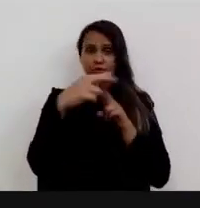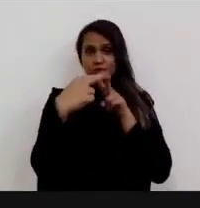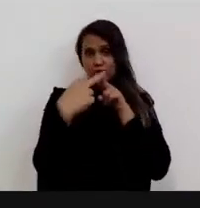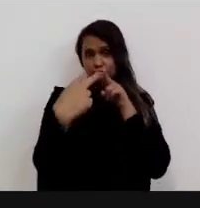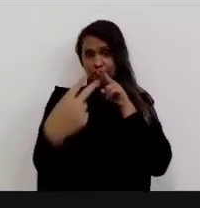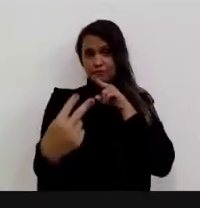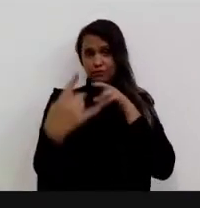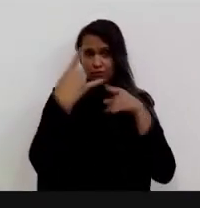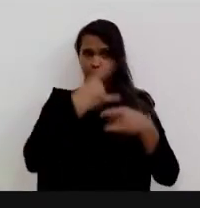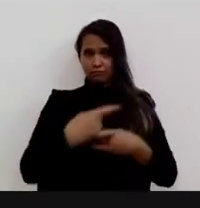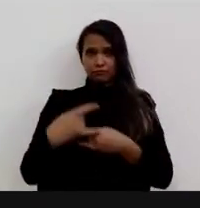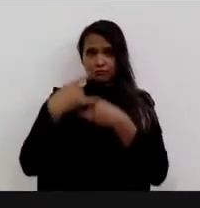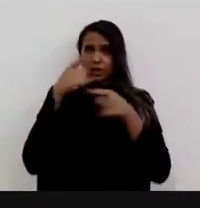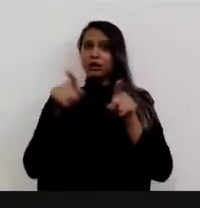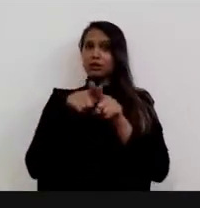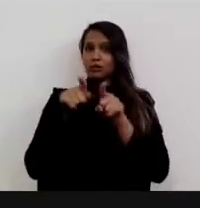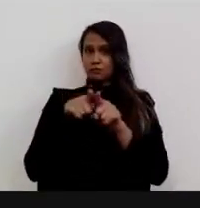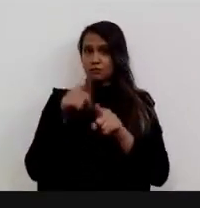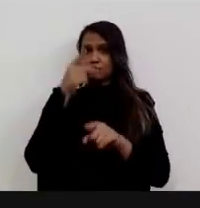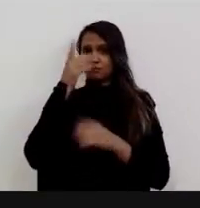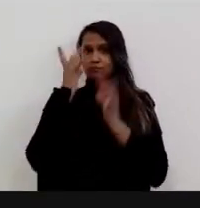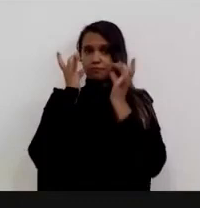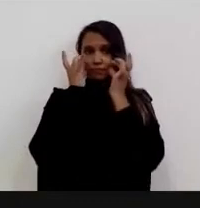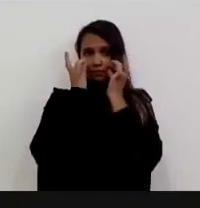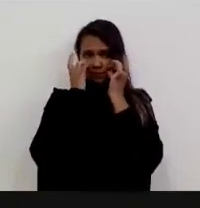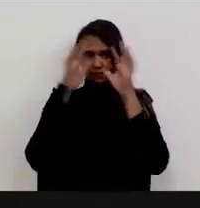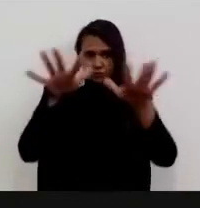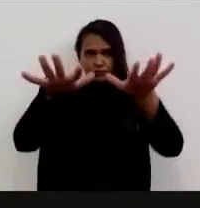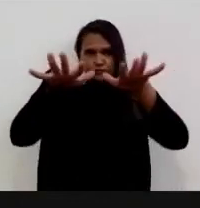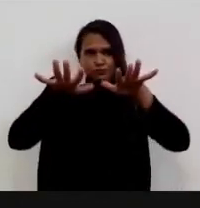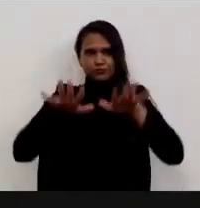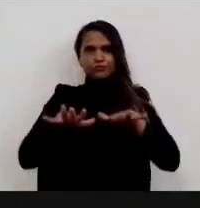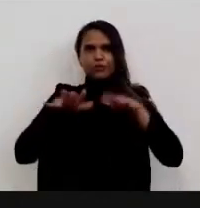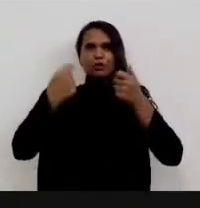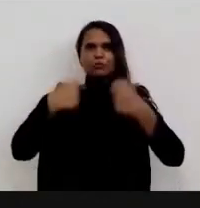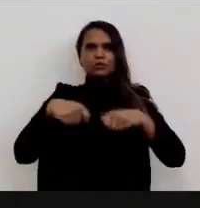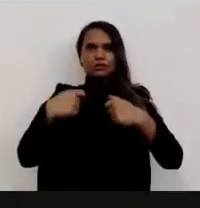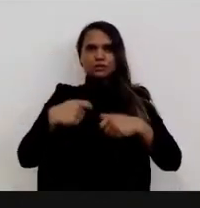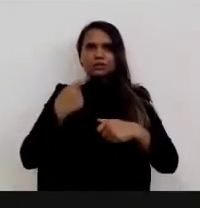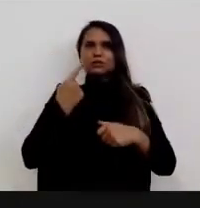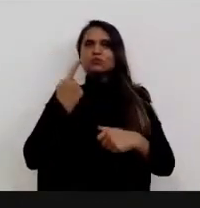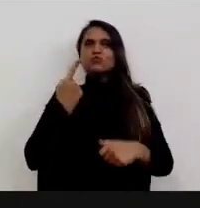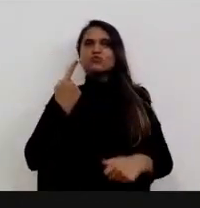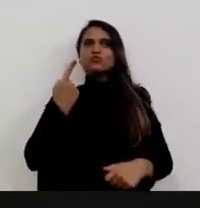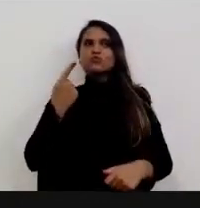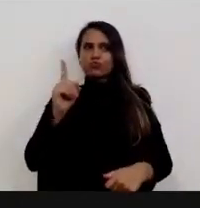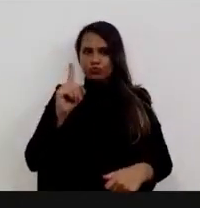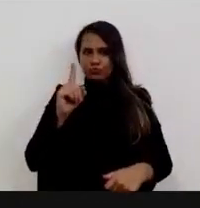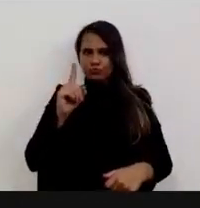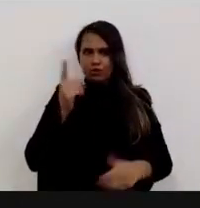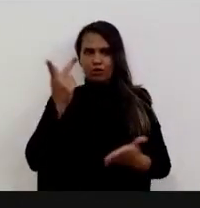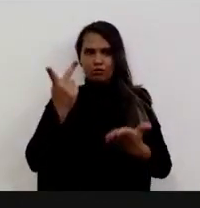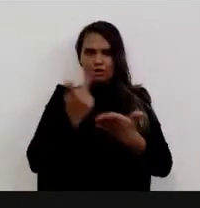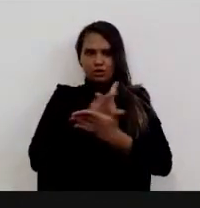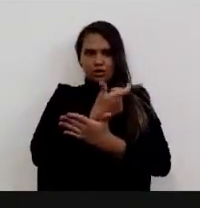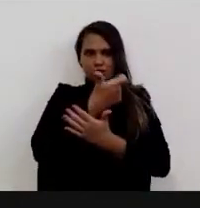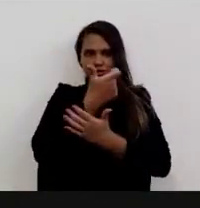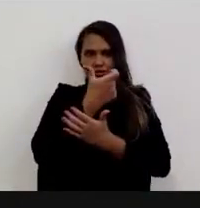que também estão aqui no auditório para participarem da sessão de encerramento que vai acontecer às 16h30.